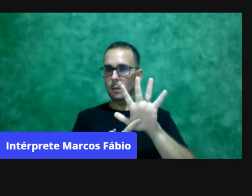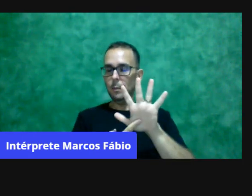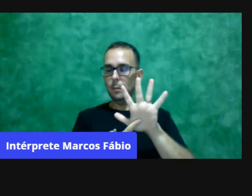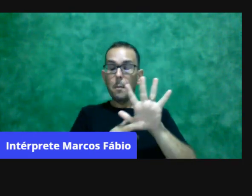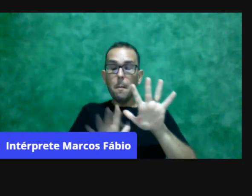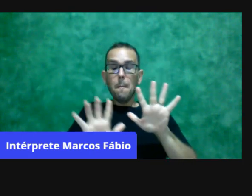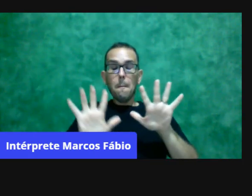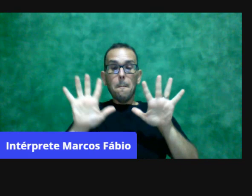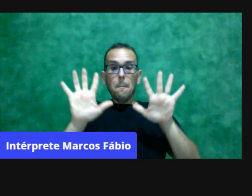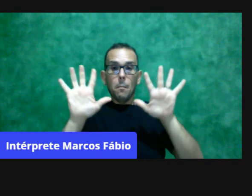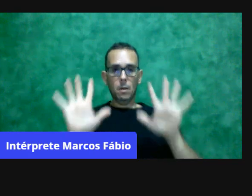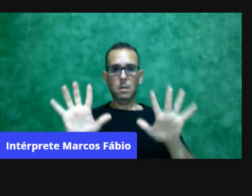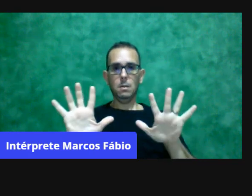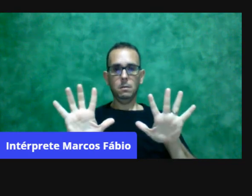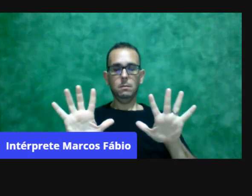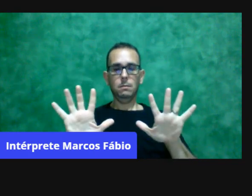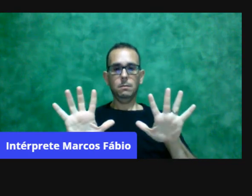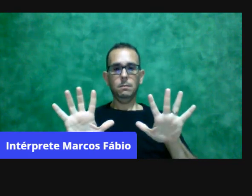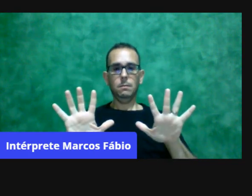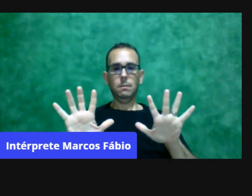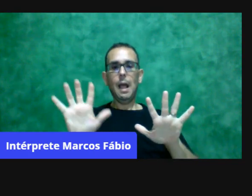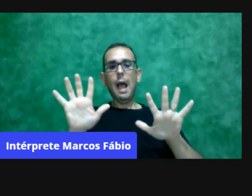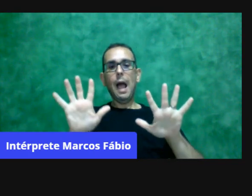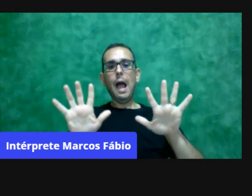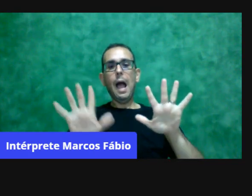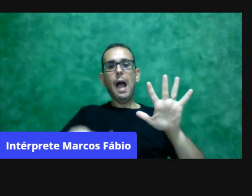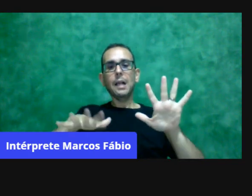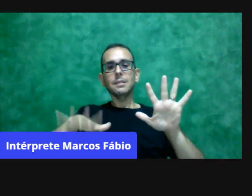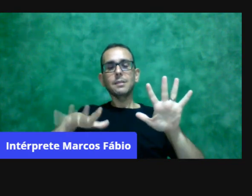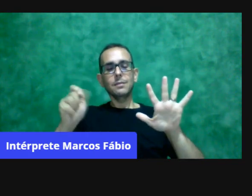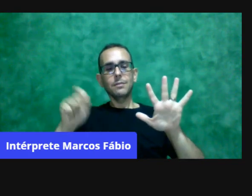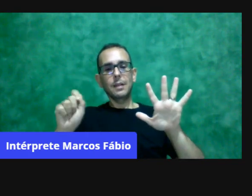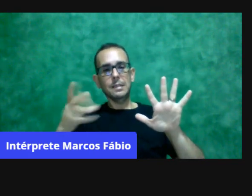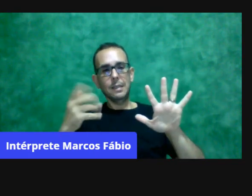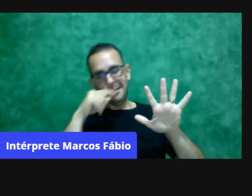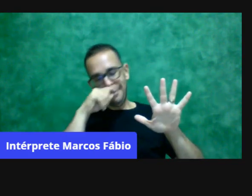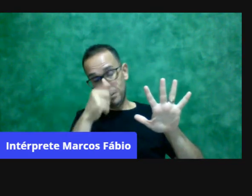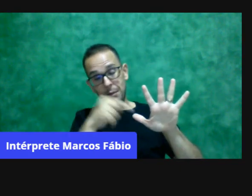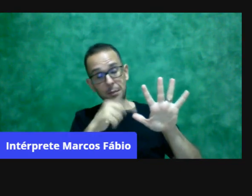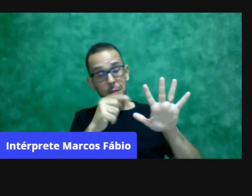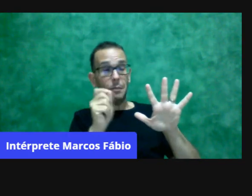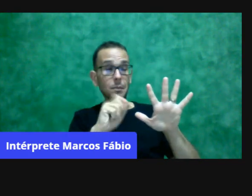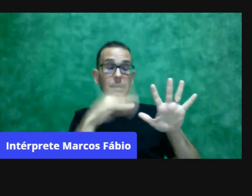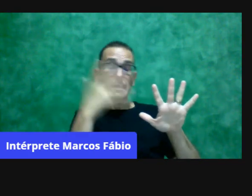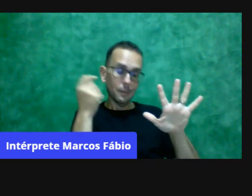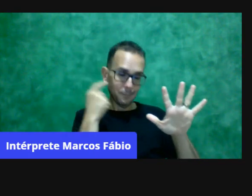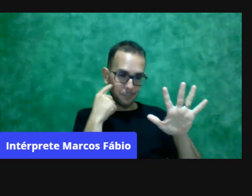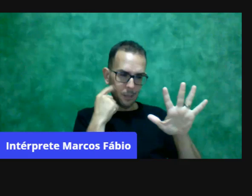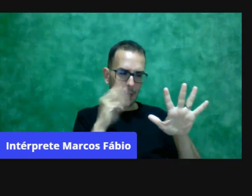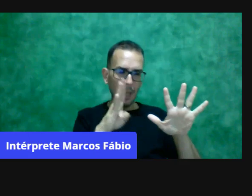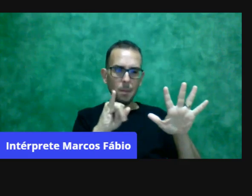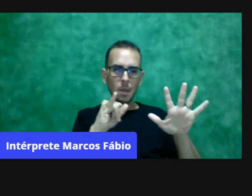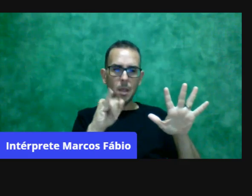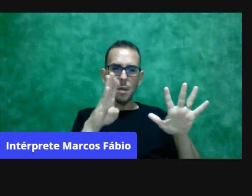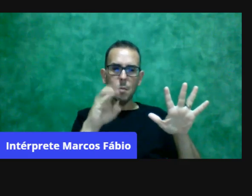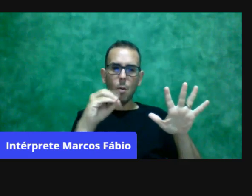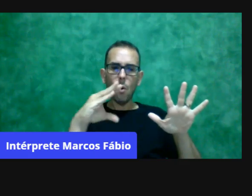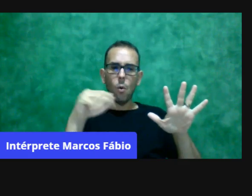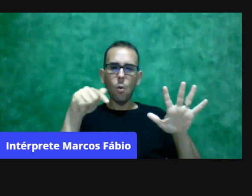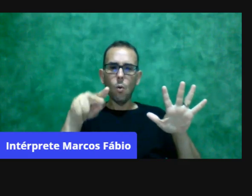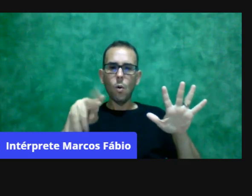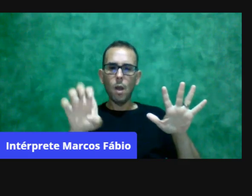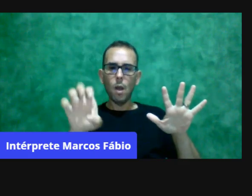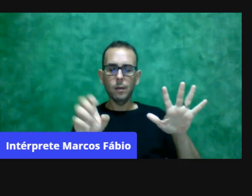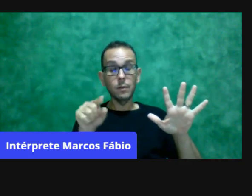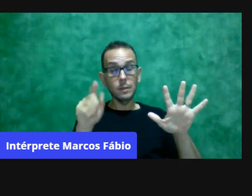com calma. Às vezes a gente vai construir uma coisa, por exemplo, vou construir um biboquê com as crianças. Aí eu falo assim para a criança, olha, você